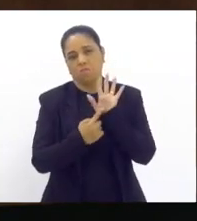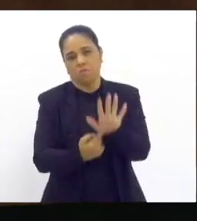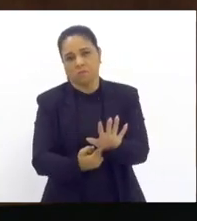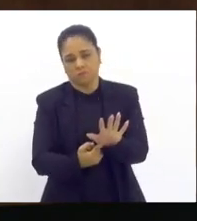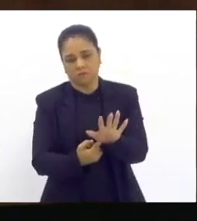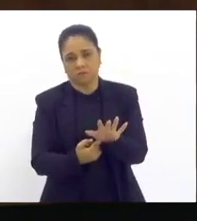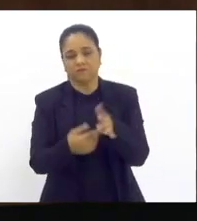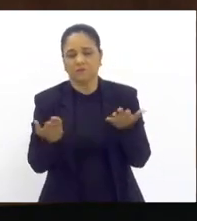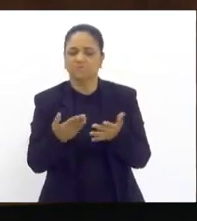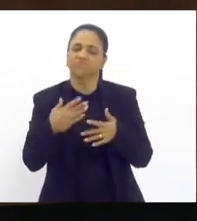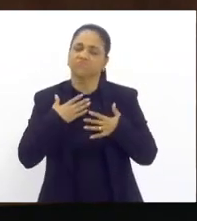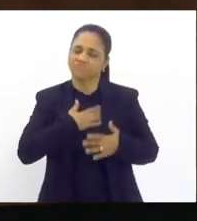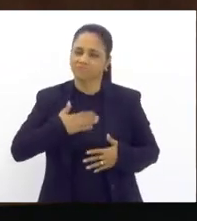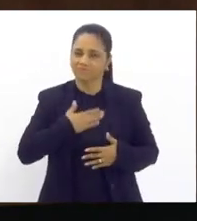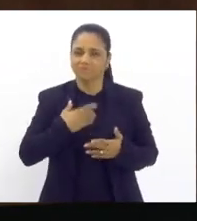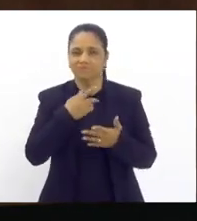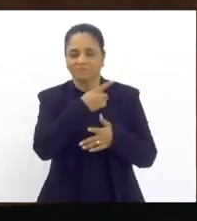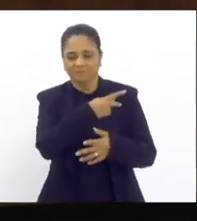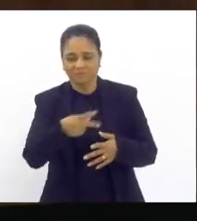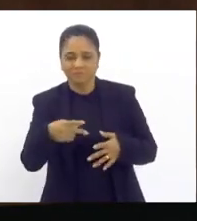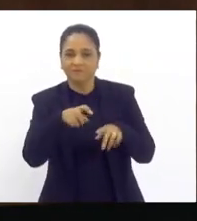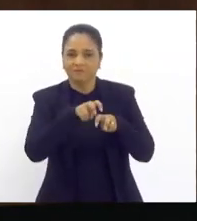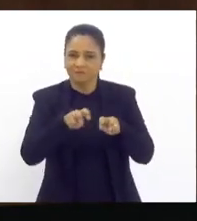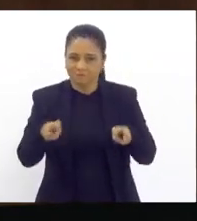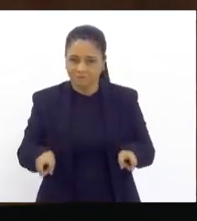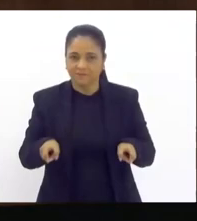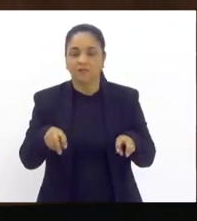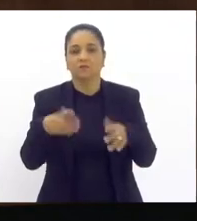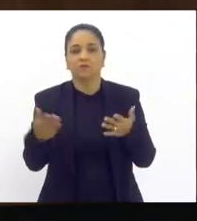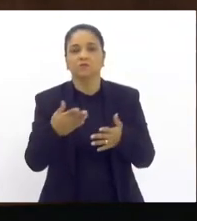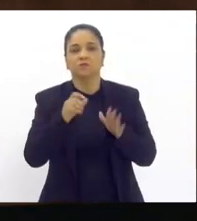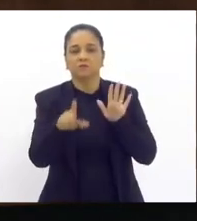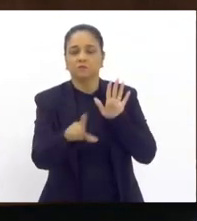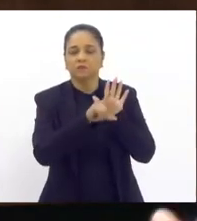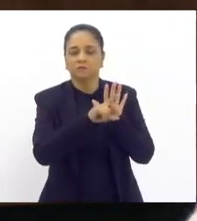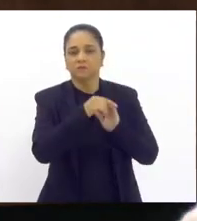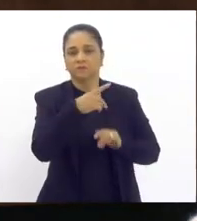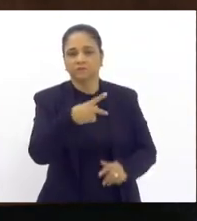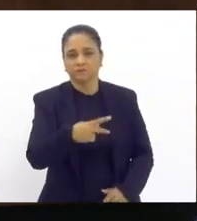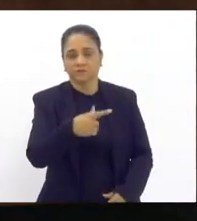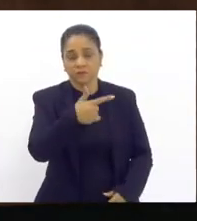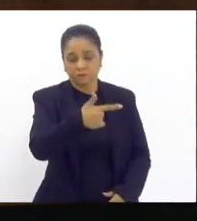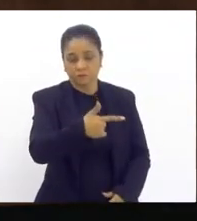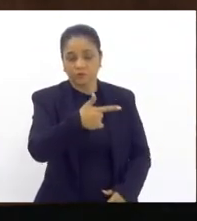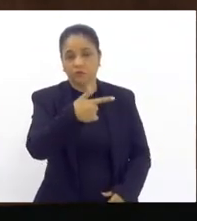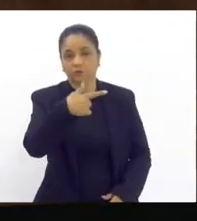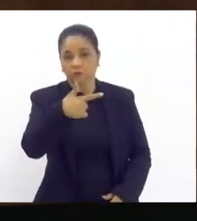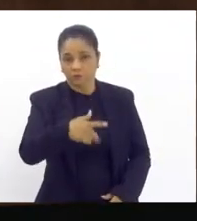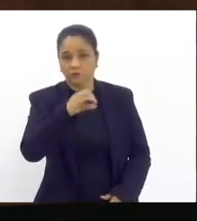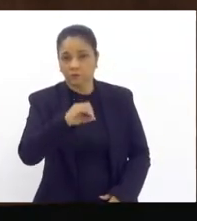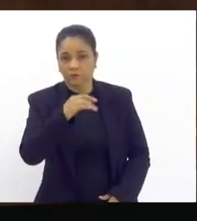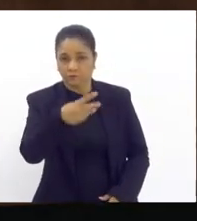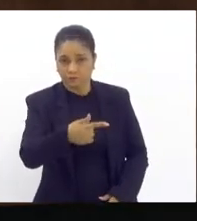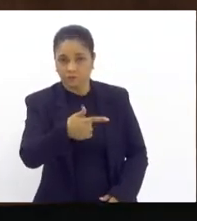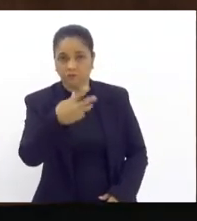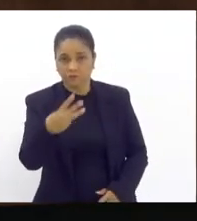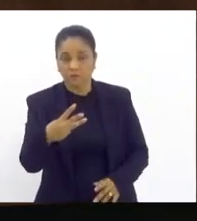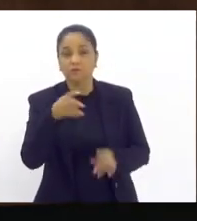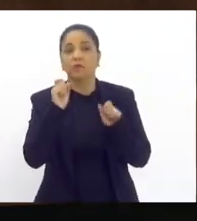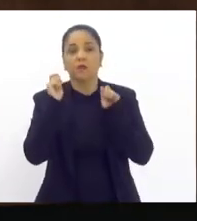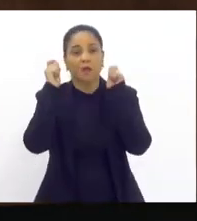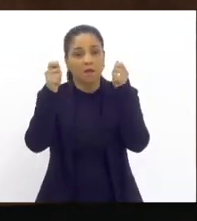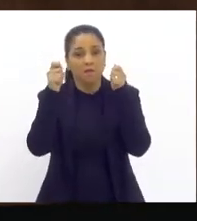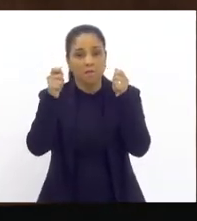hoje. Esse é o projeto de lei 23 de 2023, de autoria da deputada Marta Rocha, que dispõe sobre a criação da campanha